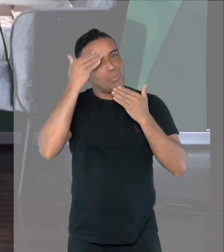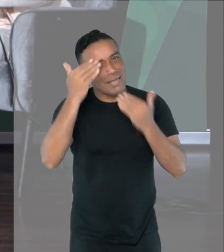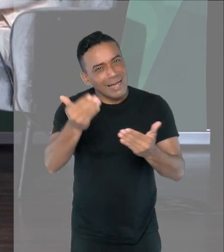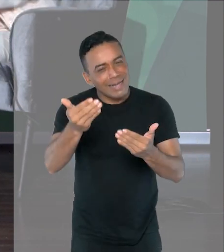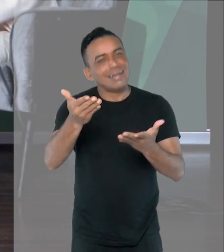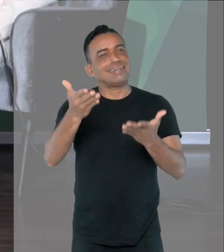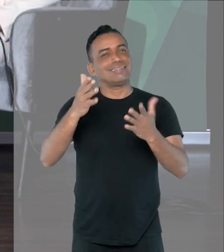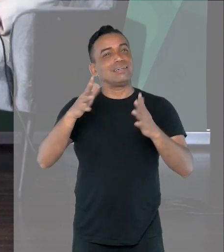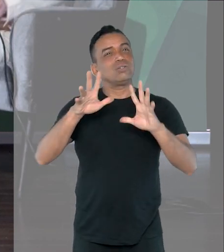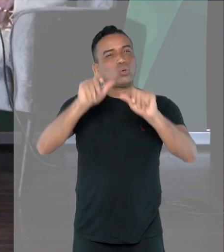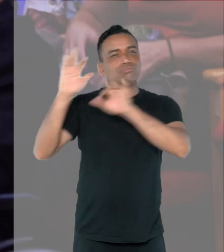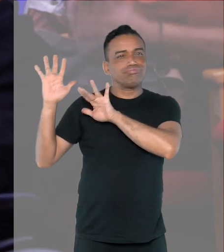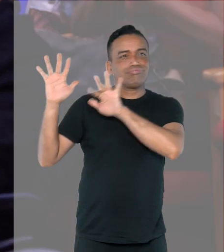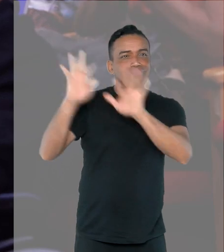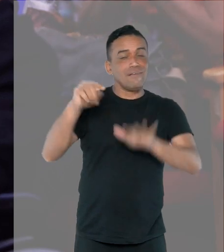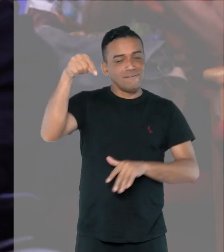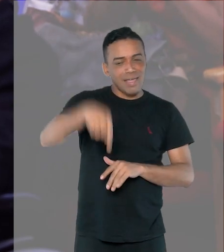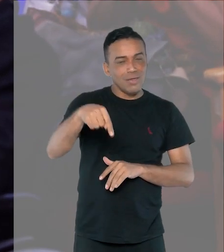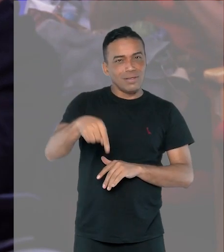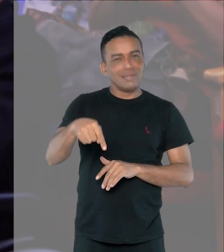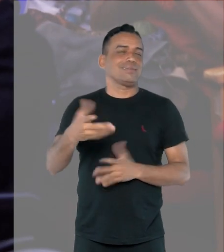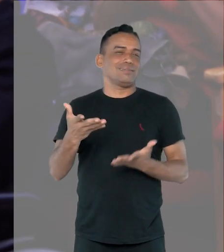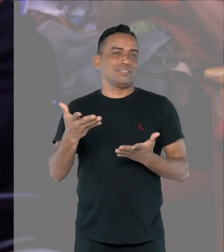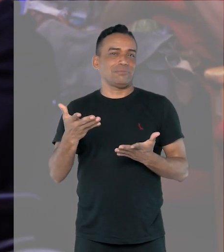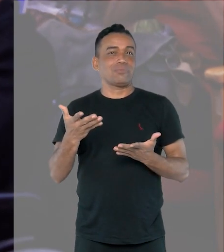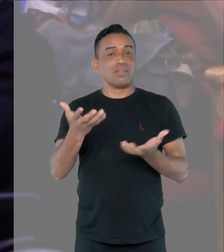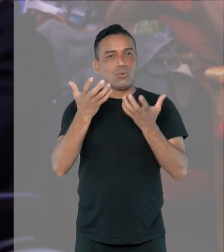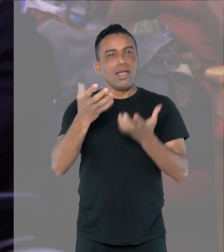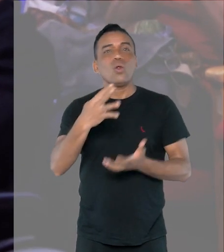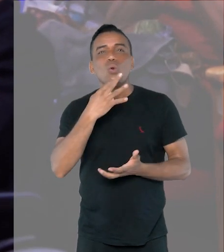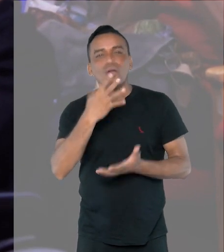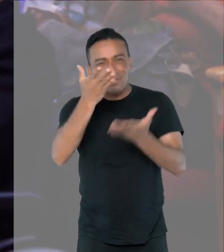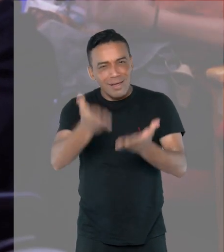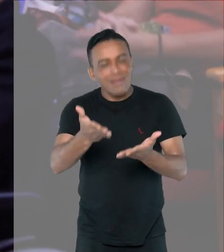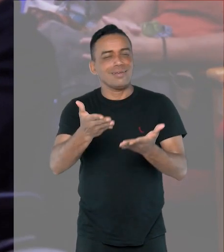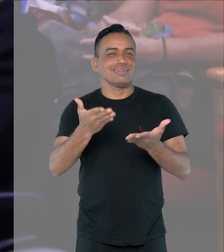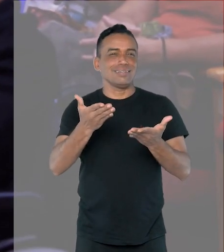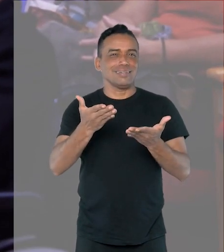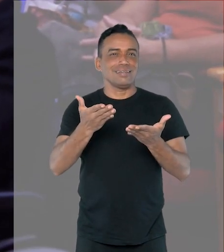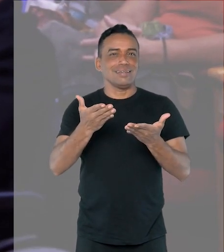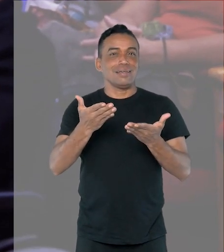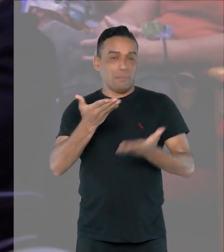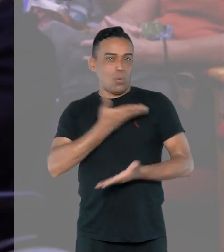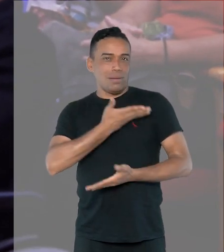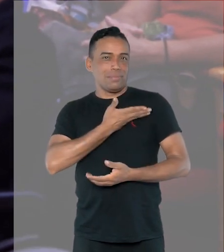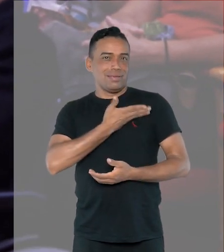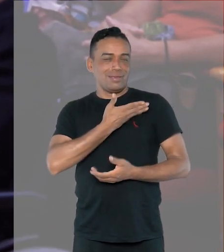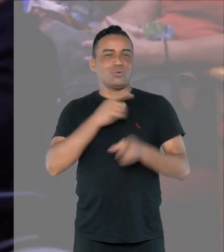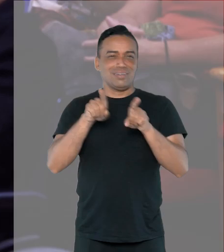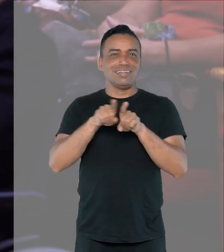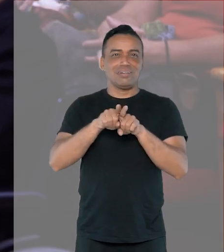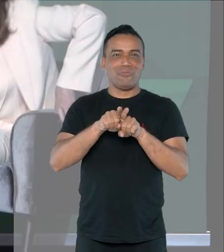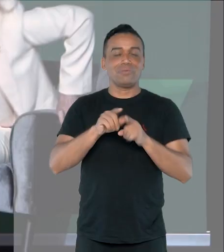muito obrigada. Obrigada por terem vindo. E eu quero te conhecer. Meu colega